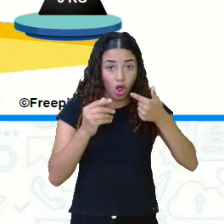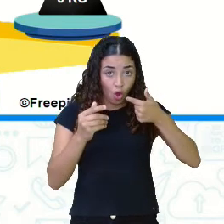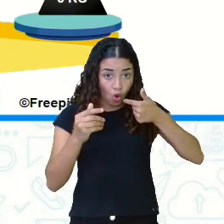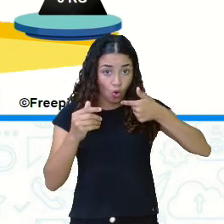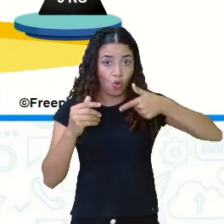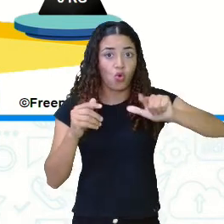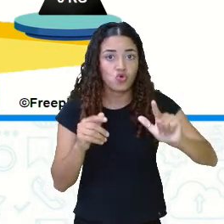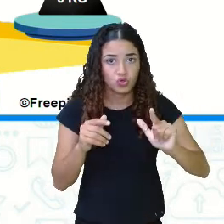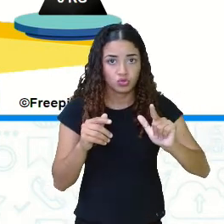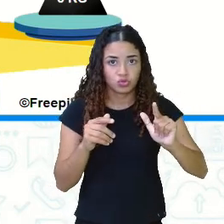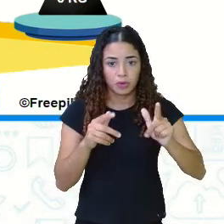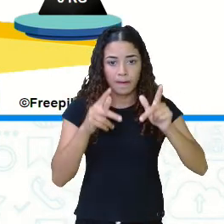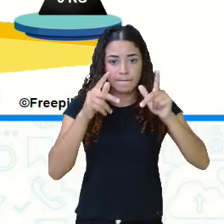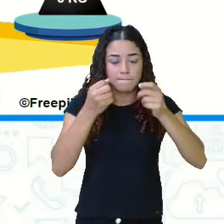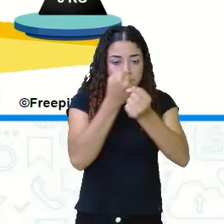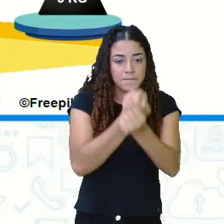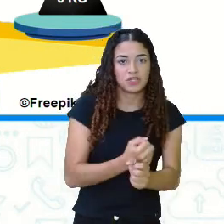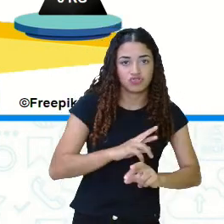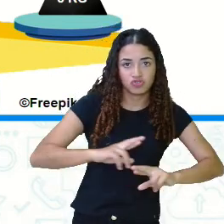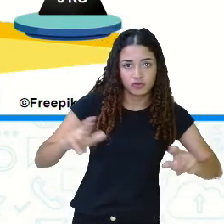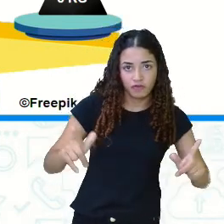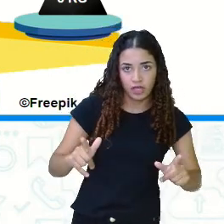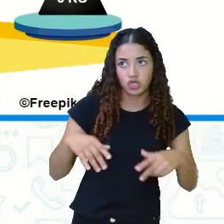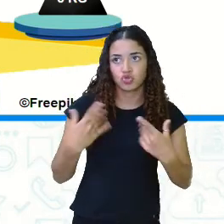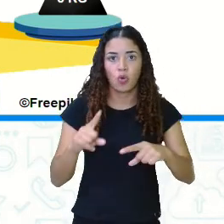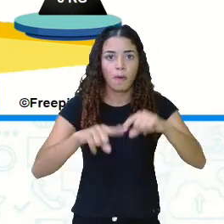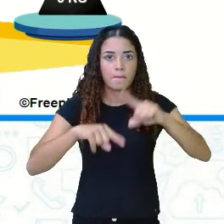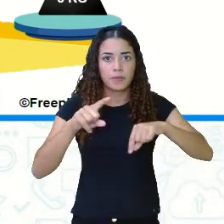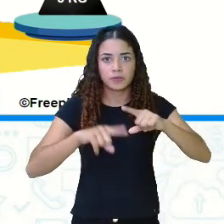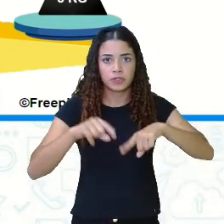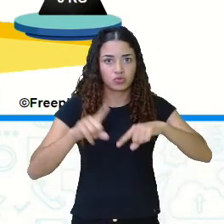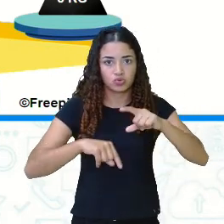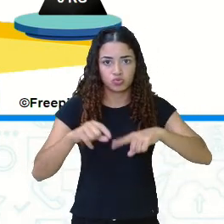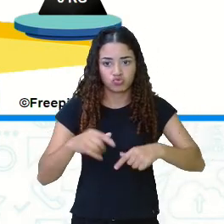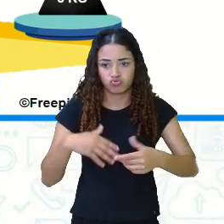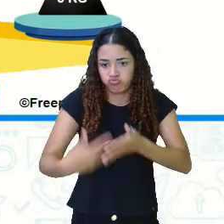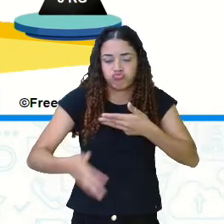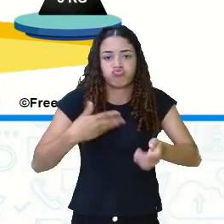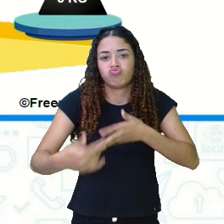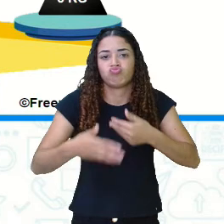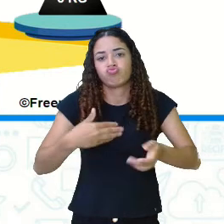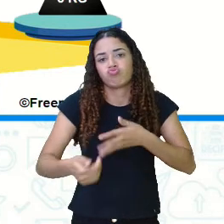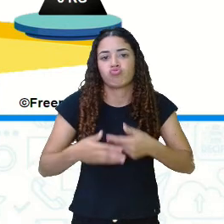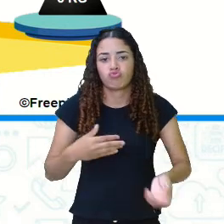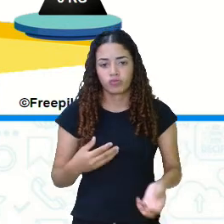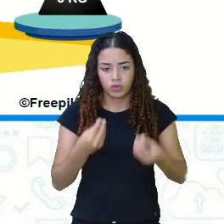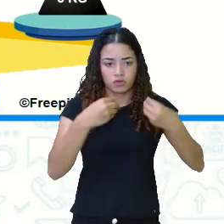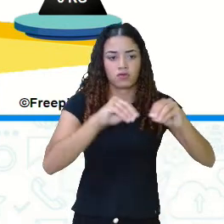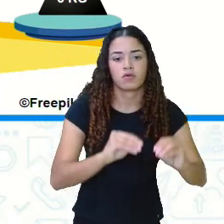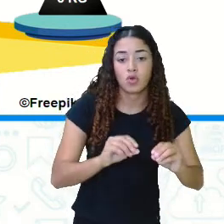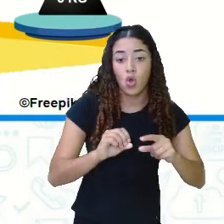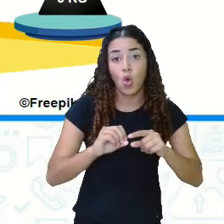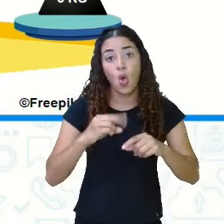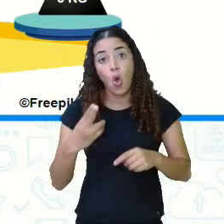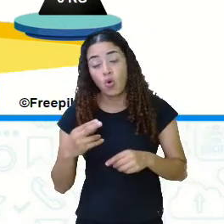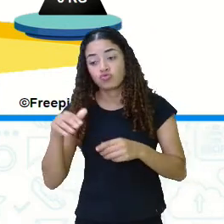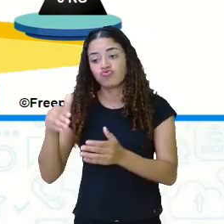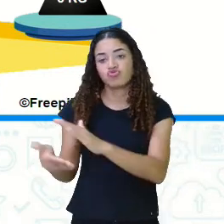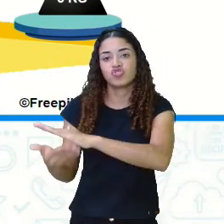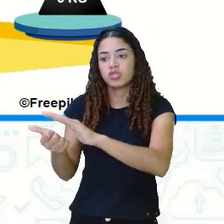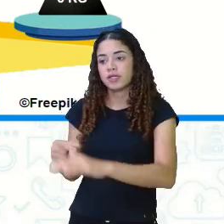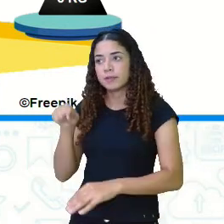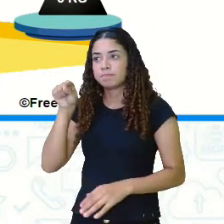mesmo peso. Colocar qualquer produto com o mesmo peso. Ou retirar o peso que está em um dos lados.